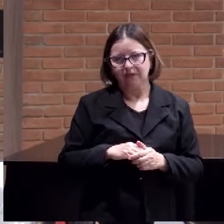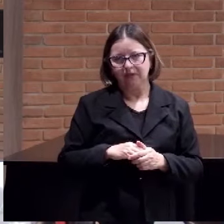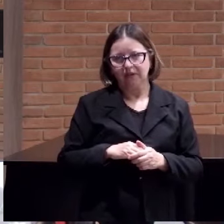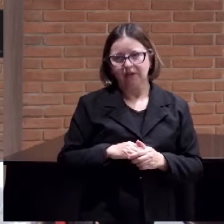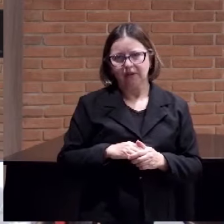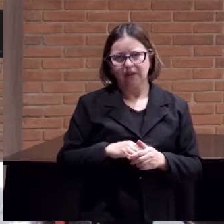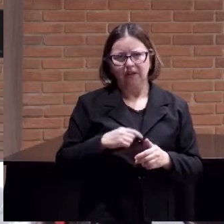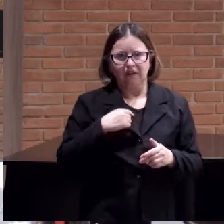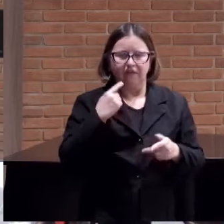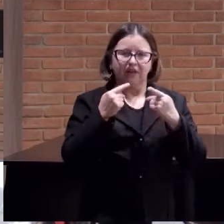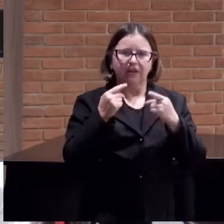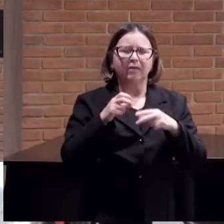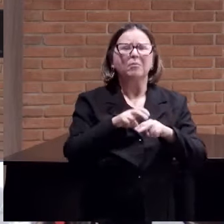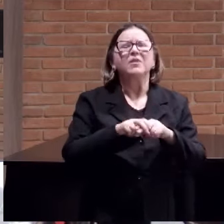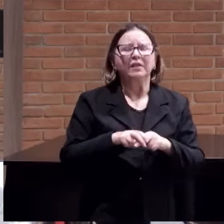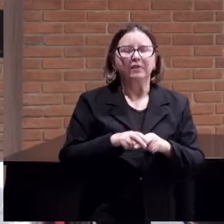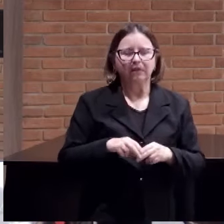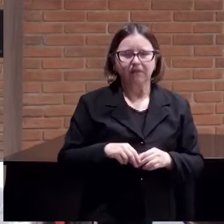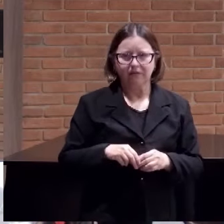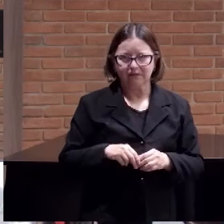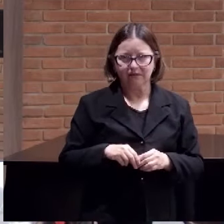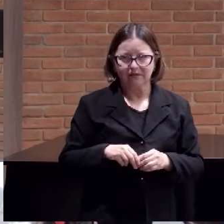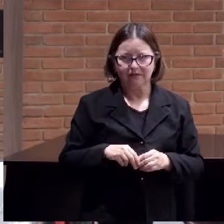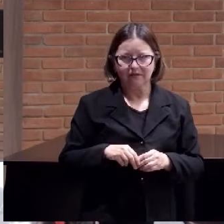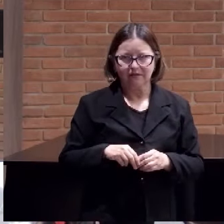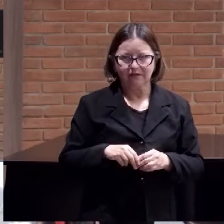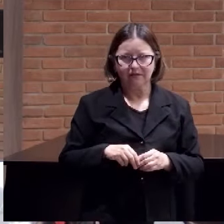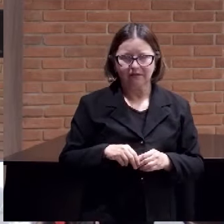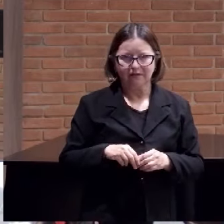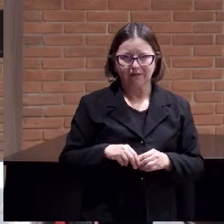Eu disse: por isso, minha filha.